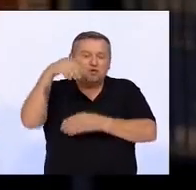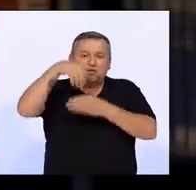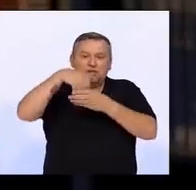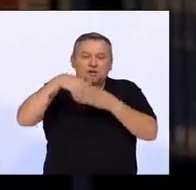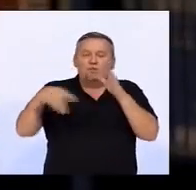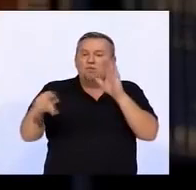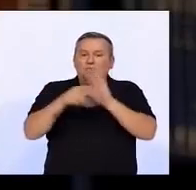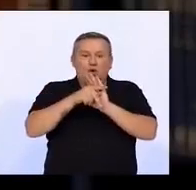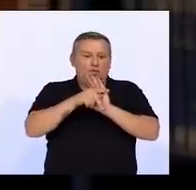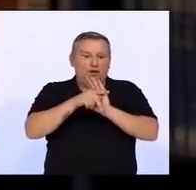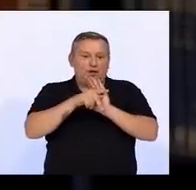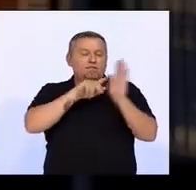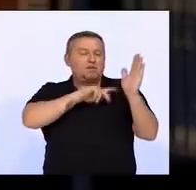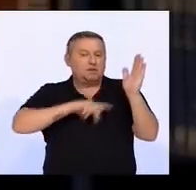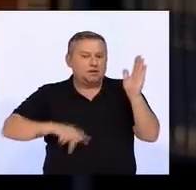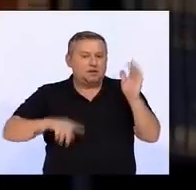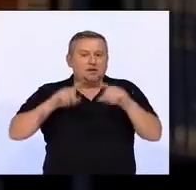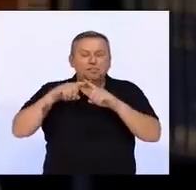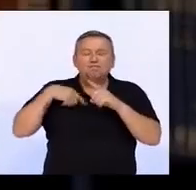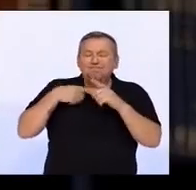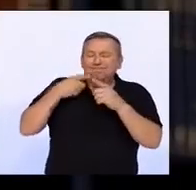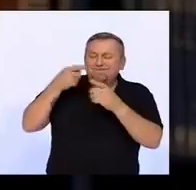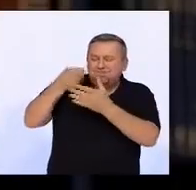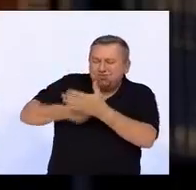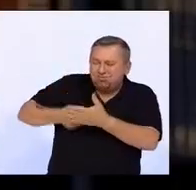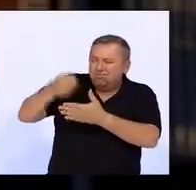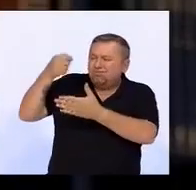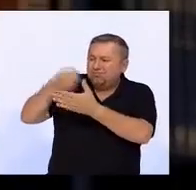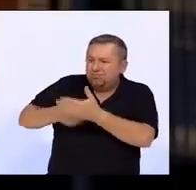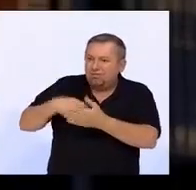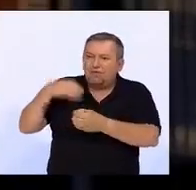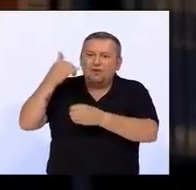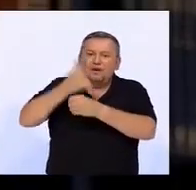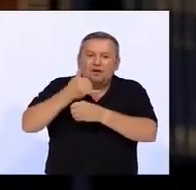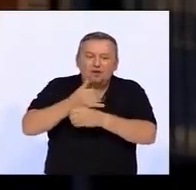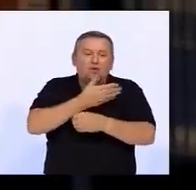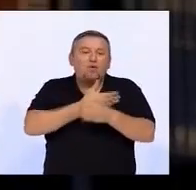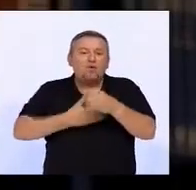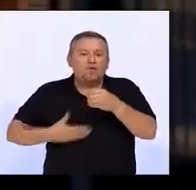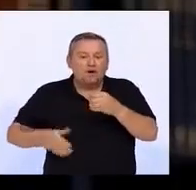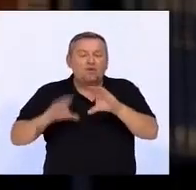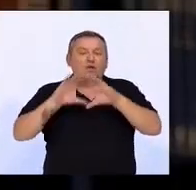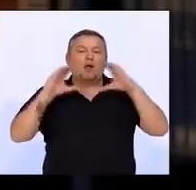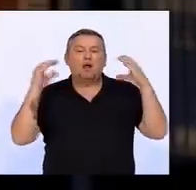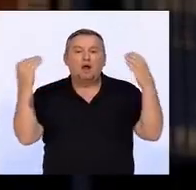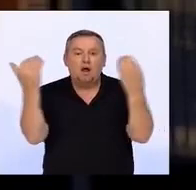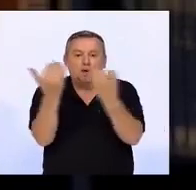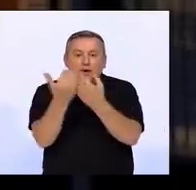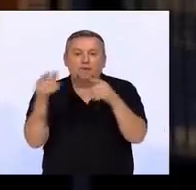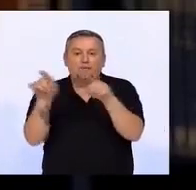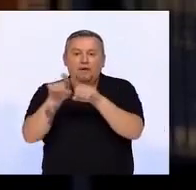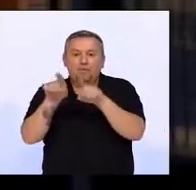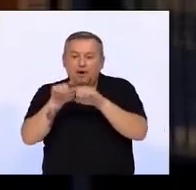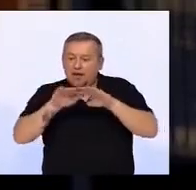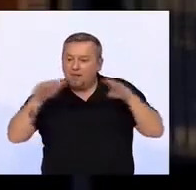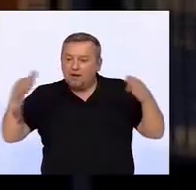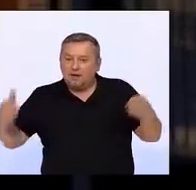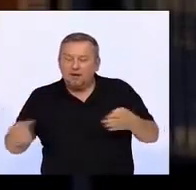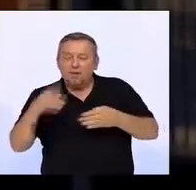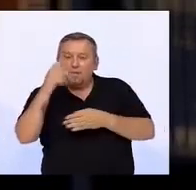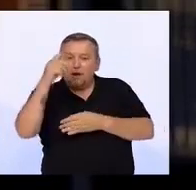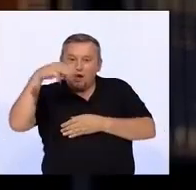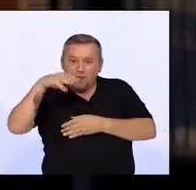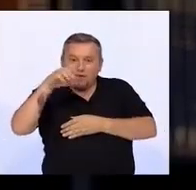própria à presidência. Eu lutei muito contra isso. Olha, fui líder do governo na Câmara Federal, fui líder da bancada do PMDB, uma grande